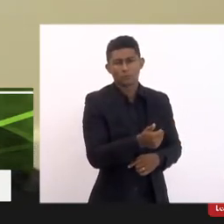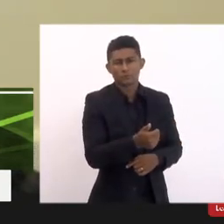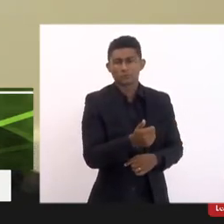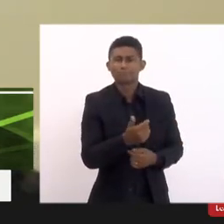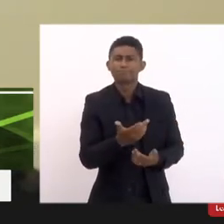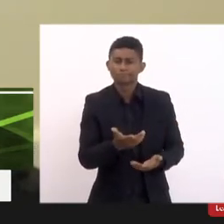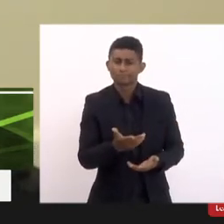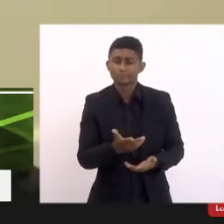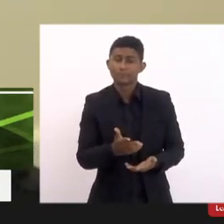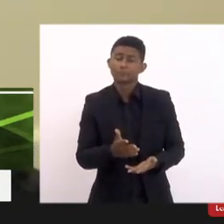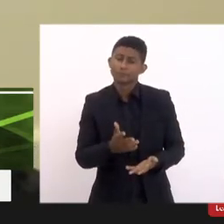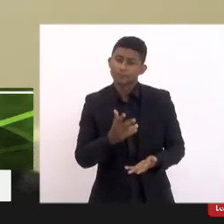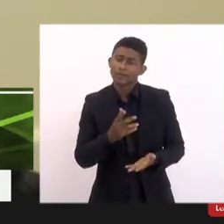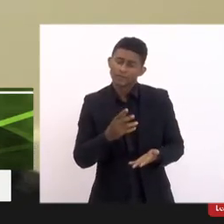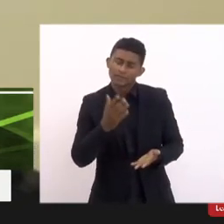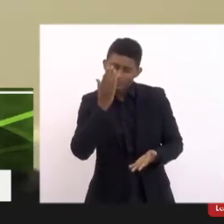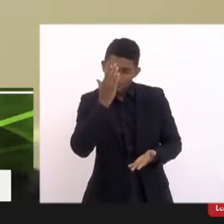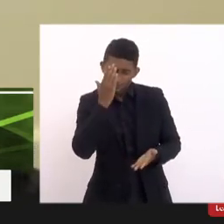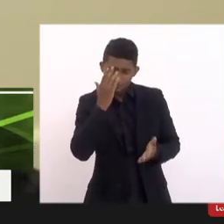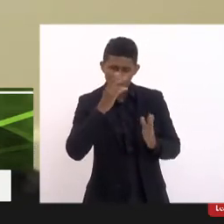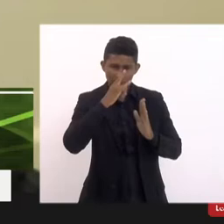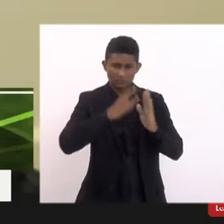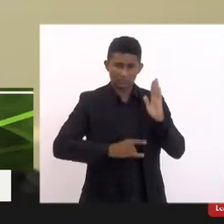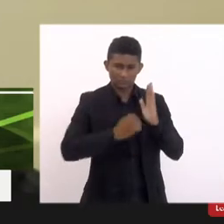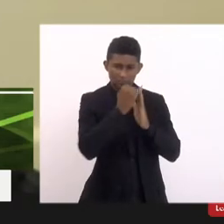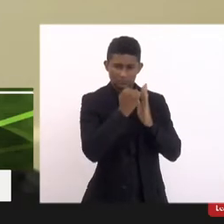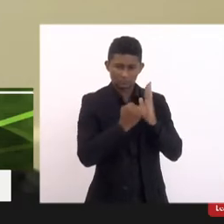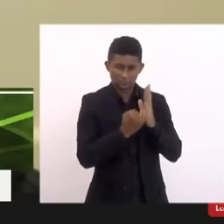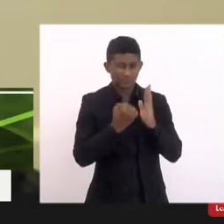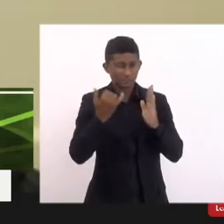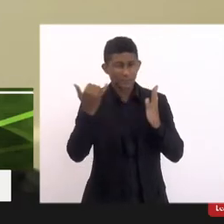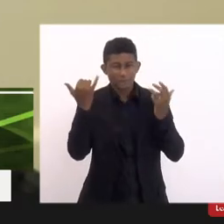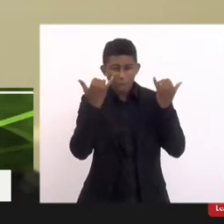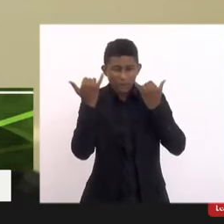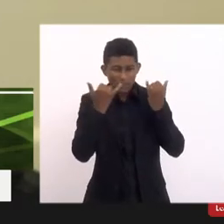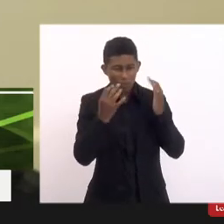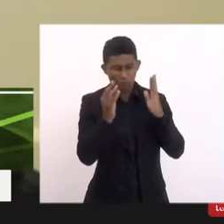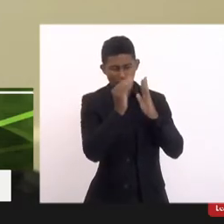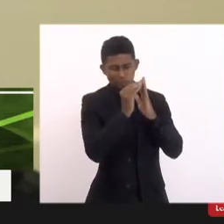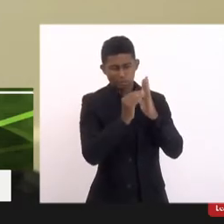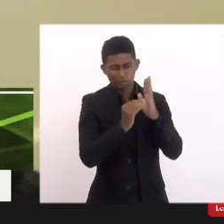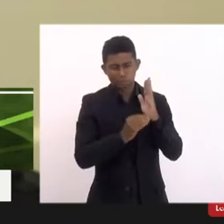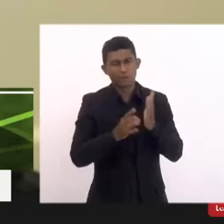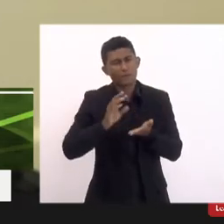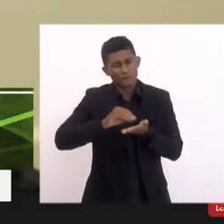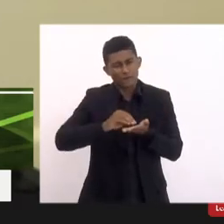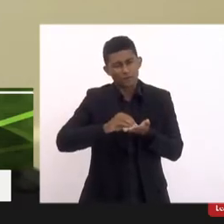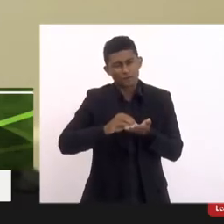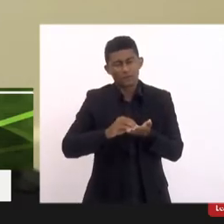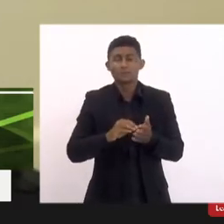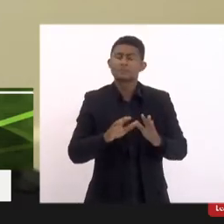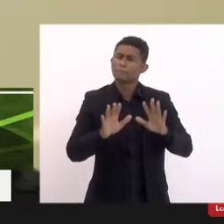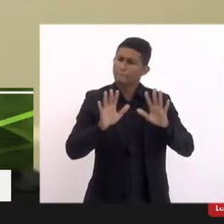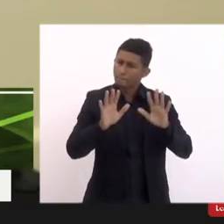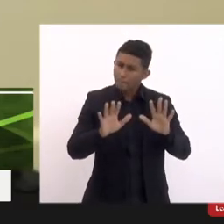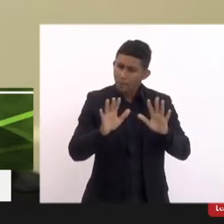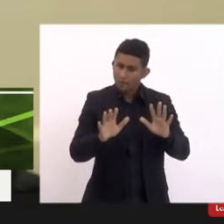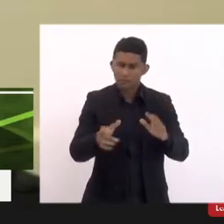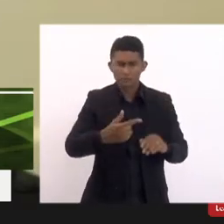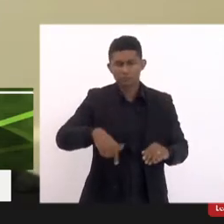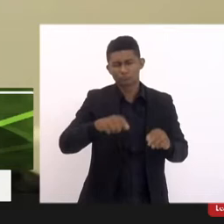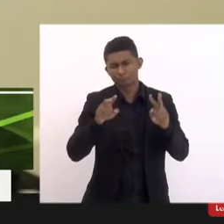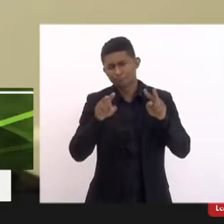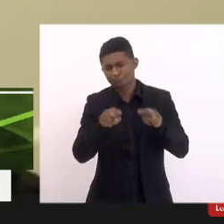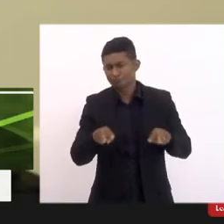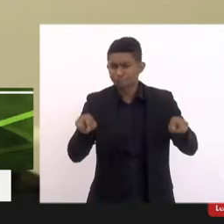registro ainda suficiente no sistema de informação para garantir que existe, de fato, uma baixa. Mas a gente